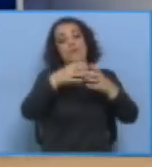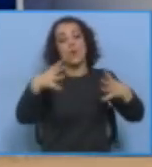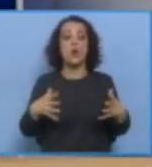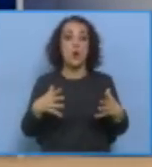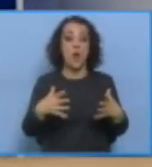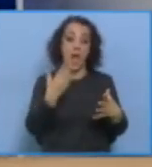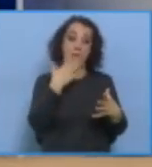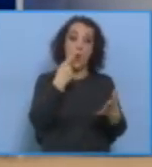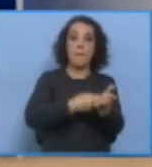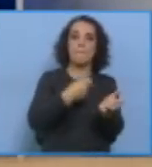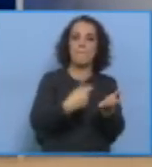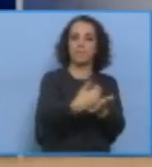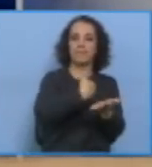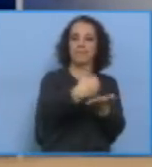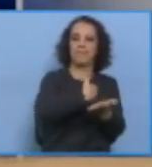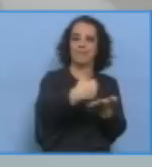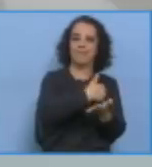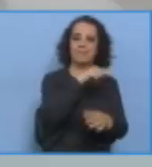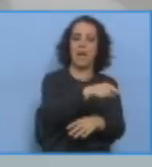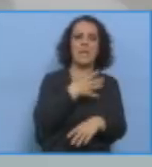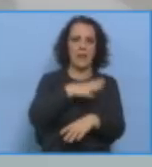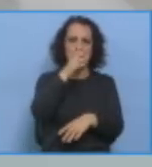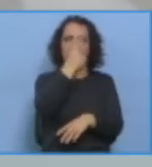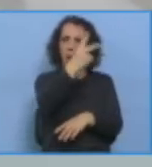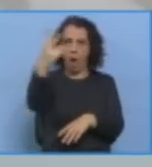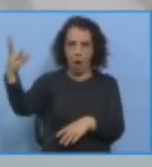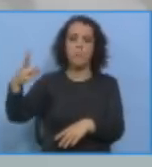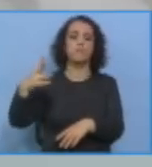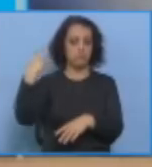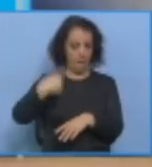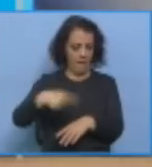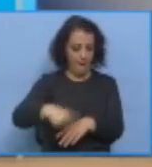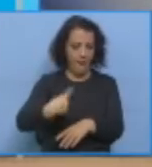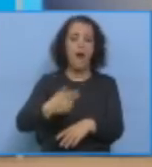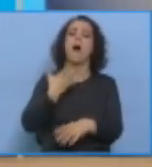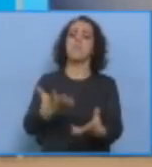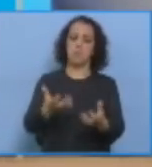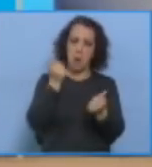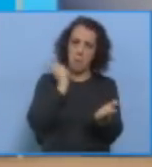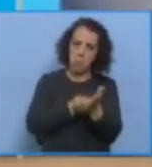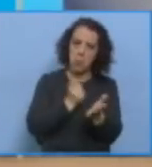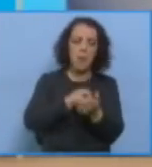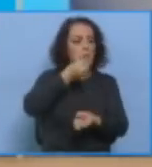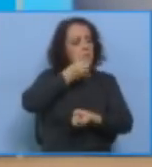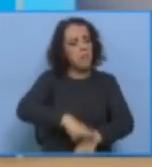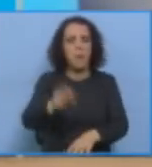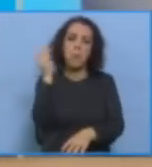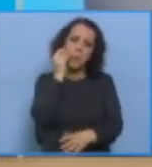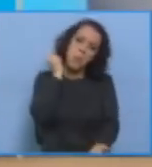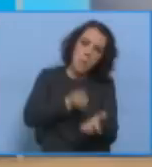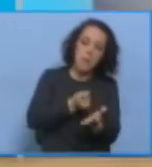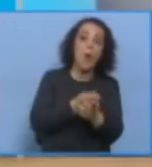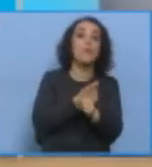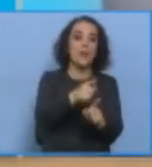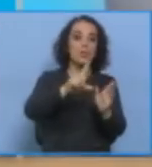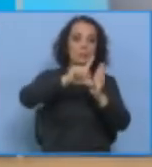alunos pagantes, digamos assim. Quer dizer que há quem queira pagar para ter esse modelo? Porque reconhece a qualidade do ensino, porque reconhece aquele projeto educativo como um